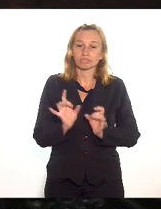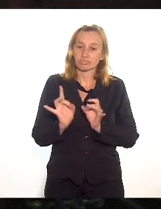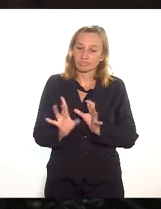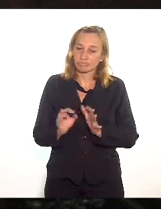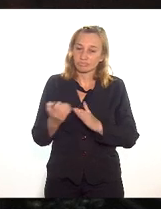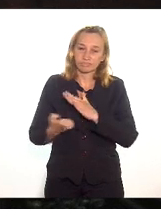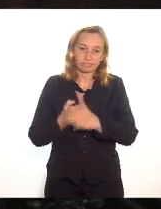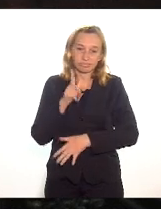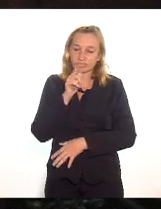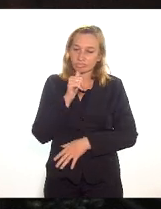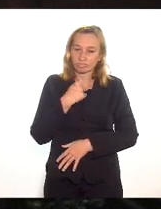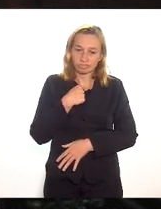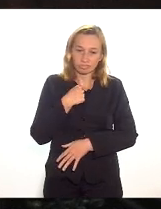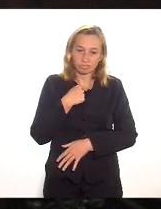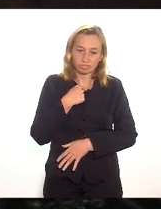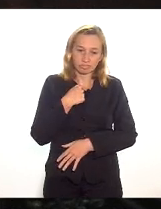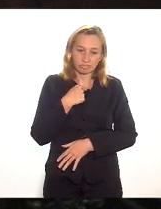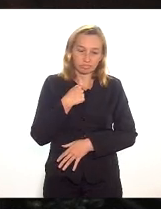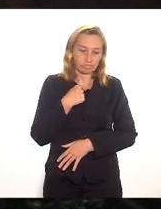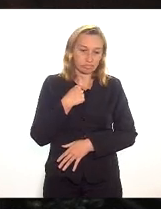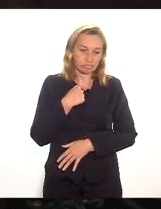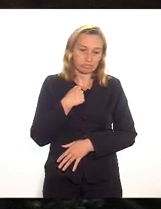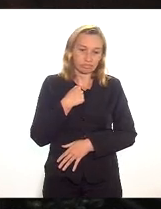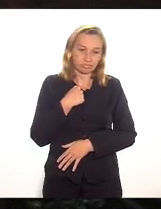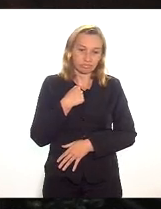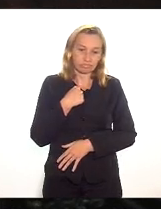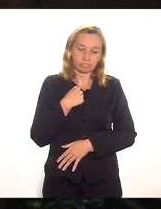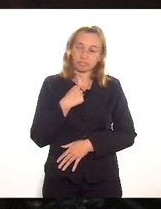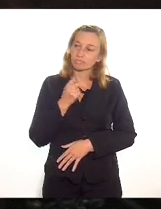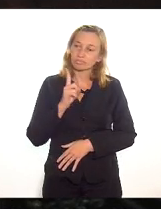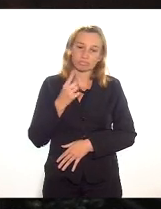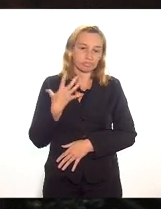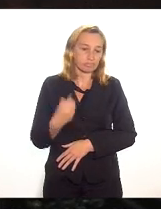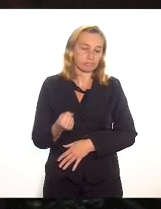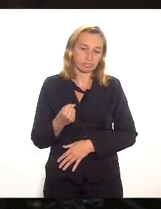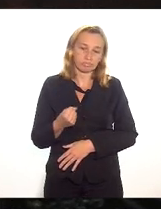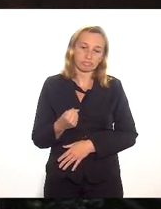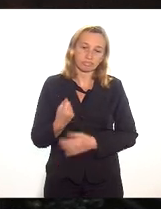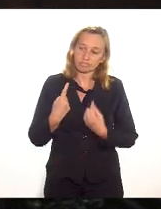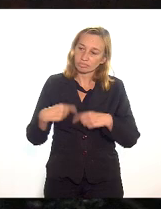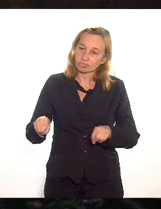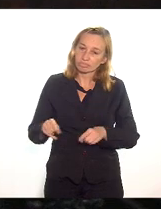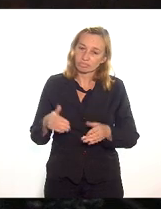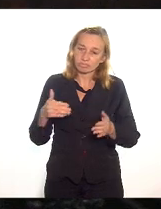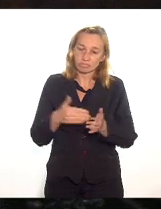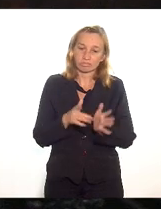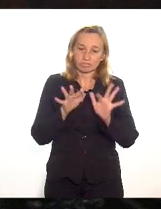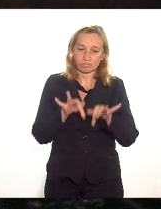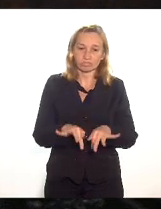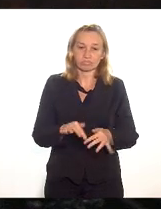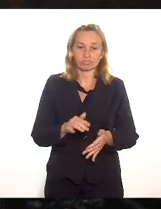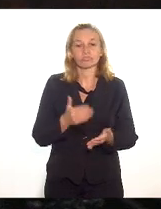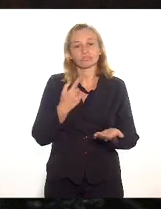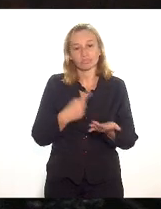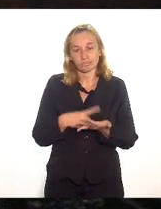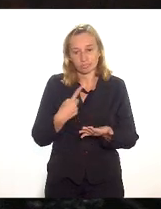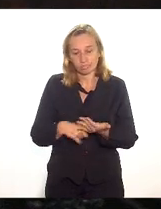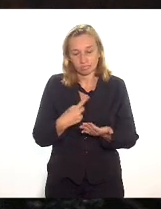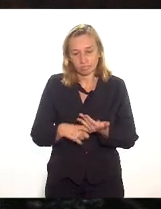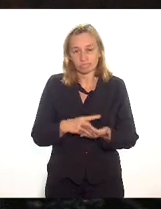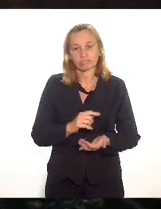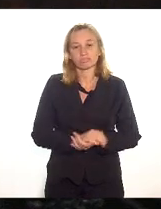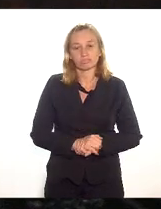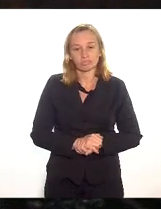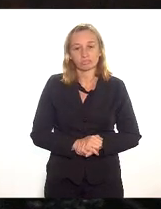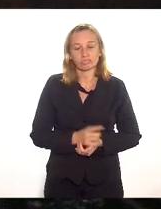privatização da SEDAI, eu travaria a minha batalha e vou continuar travando até o final, como combinado e prometido, não só